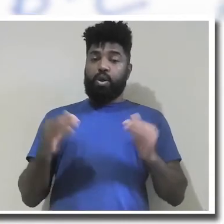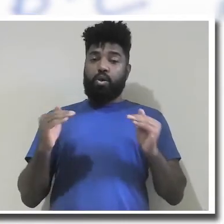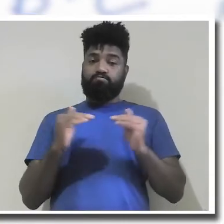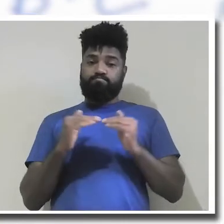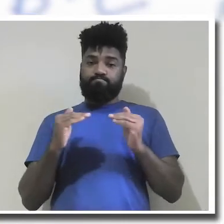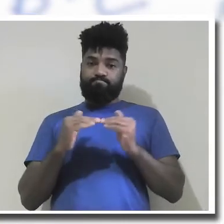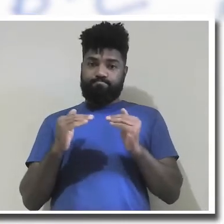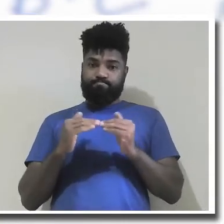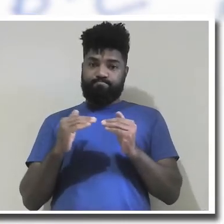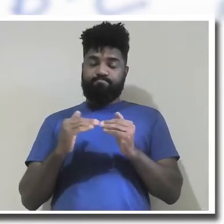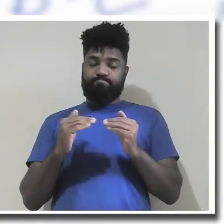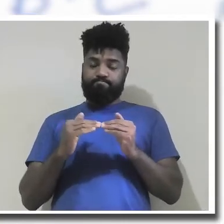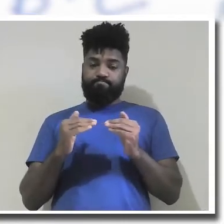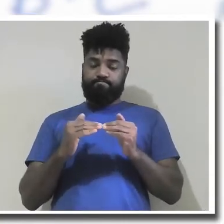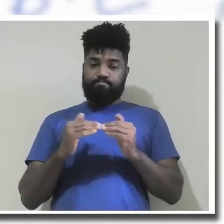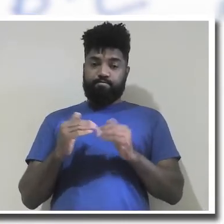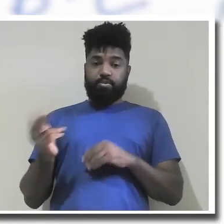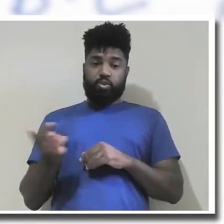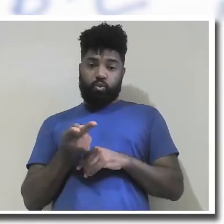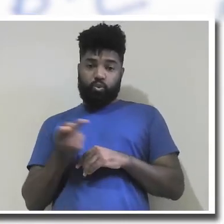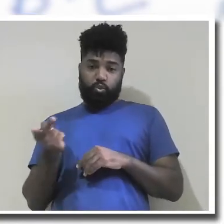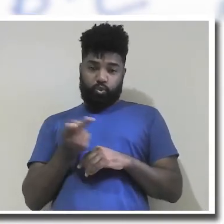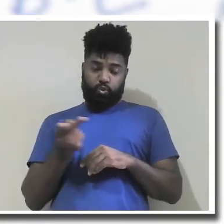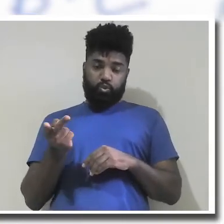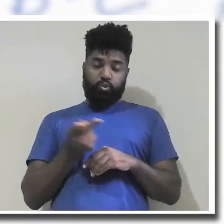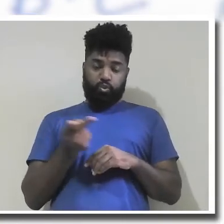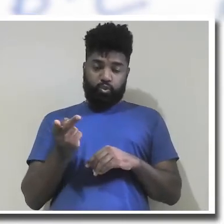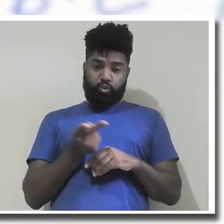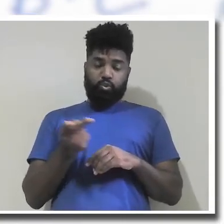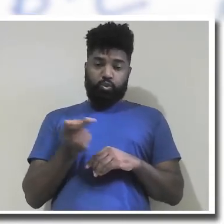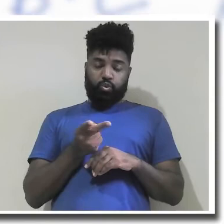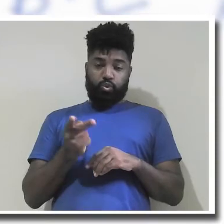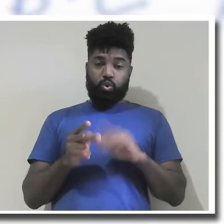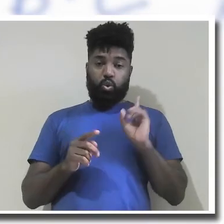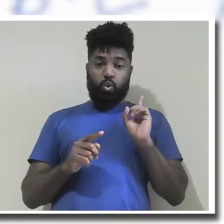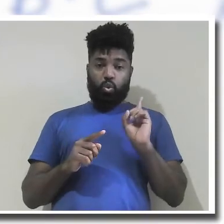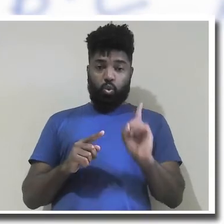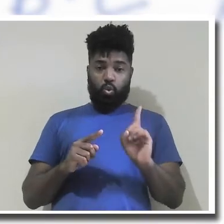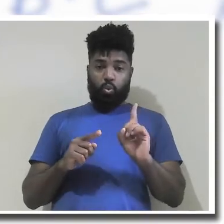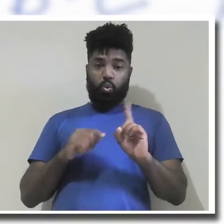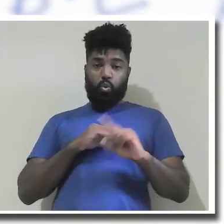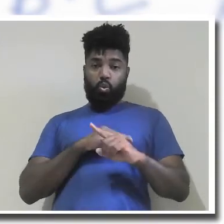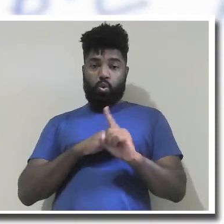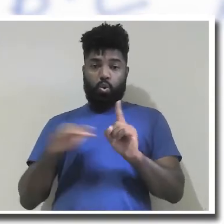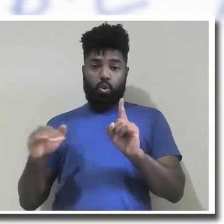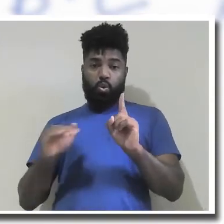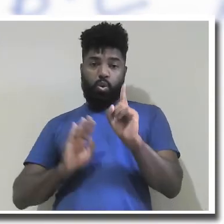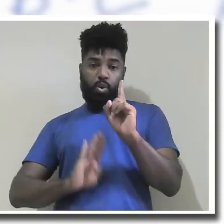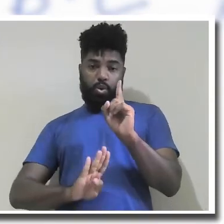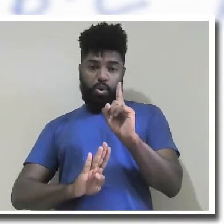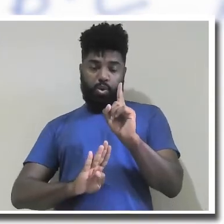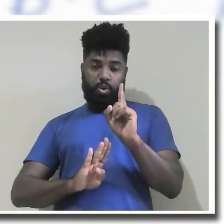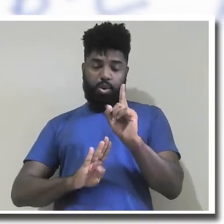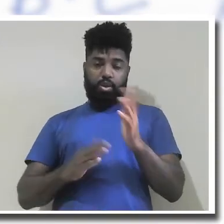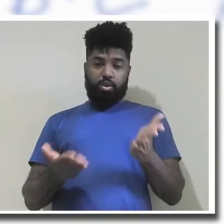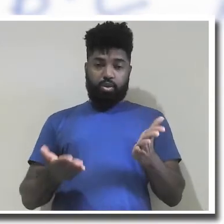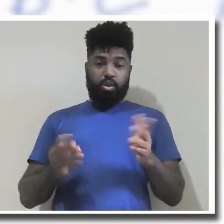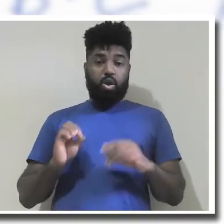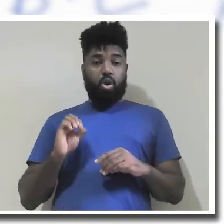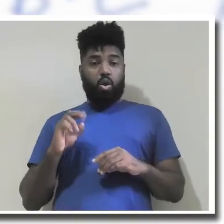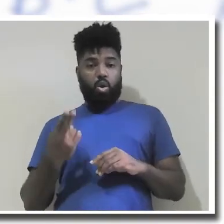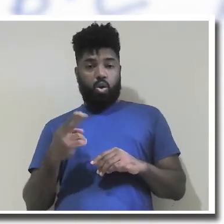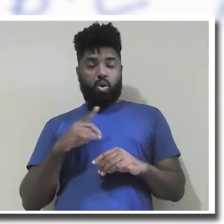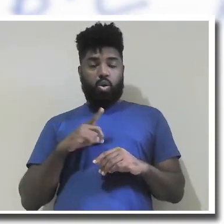igualdade em ambos os lados 1 sobre B, ou dividirmos em ambos os lados